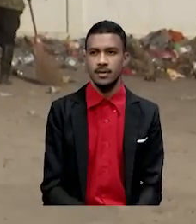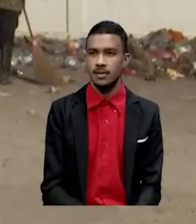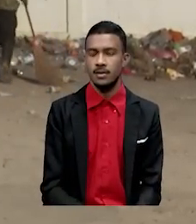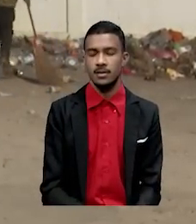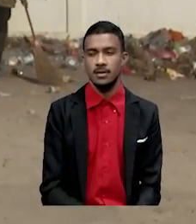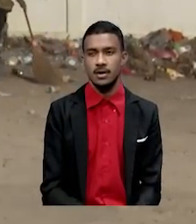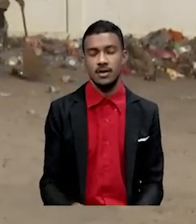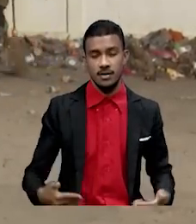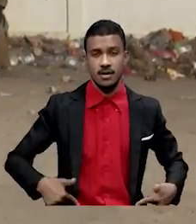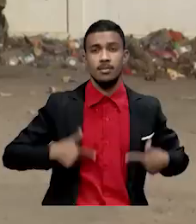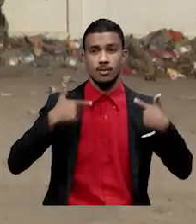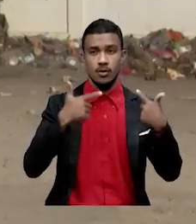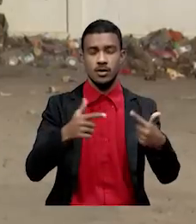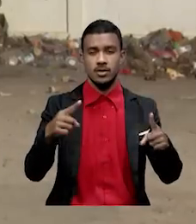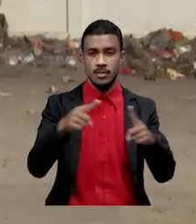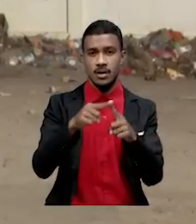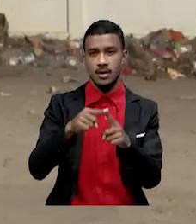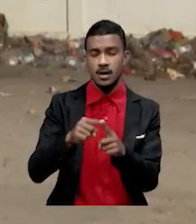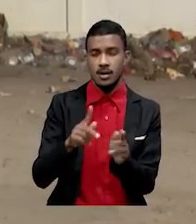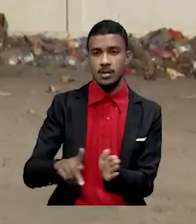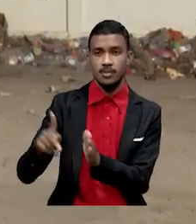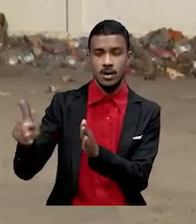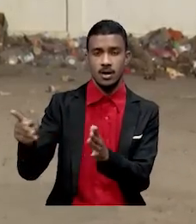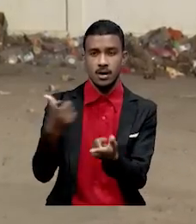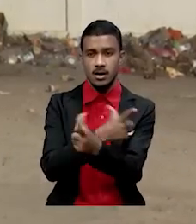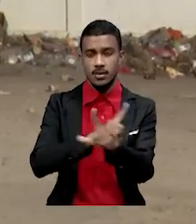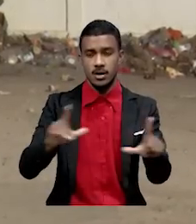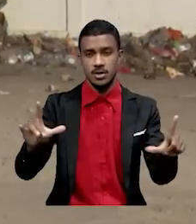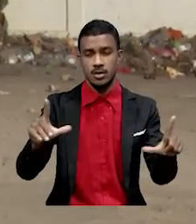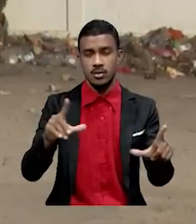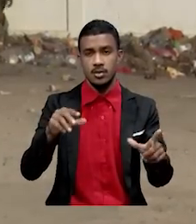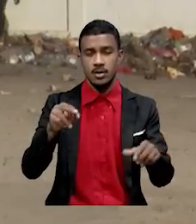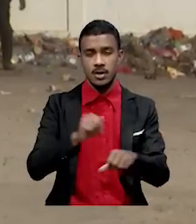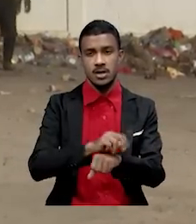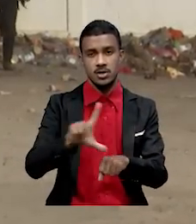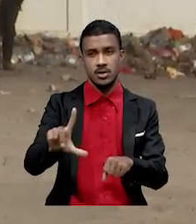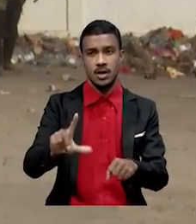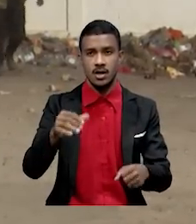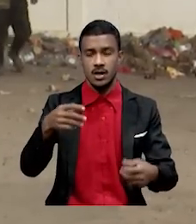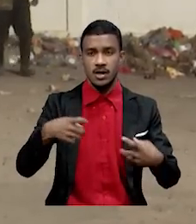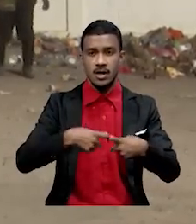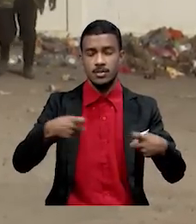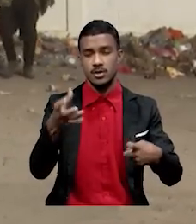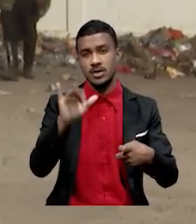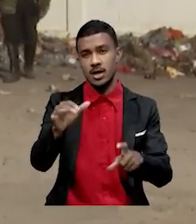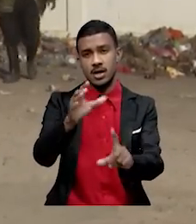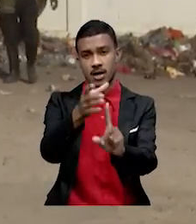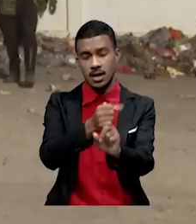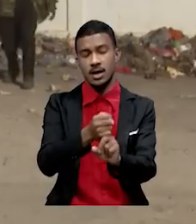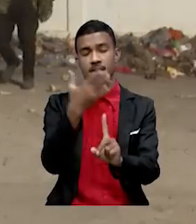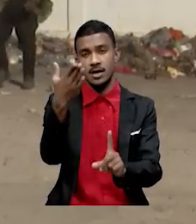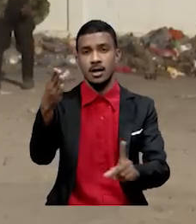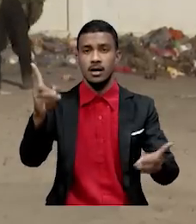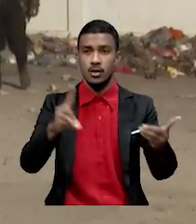Iene Moris ba processo luta libertação nacional Timor Leste nian inimigo sira carnia e a loron